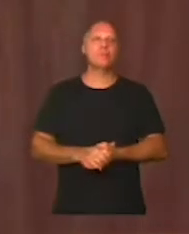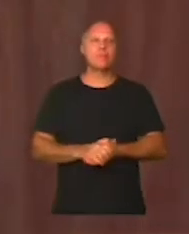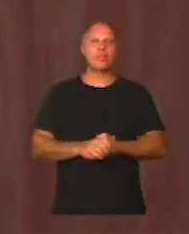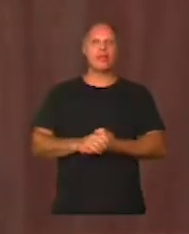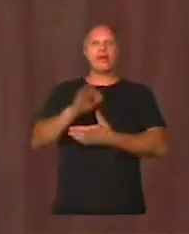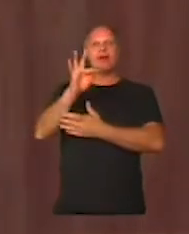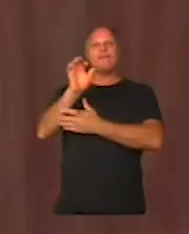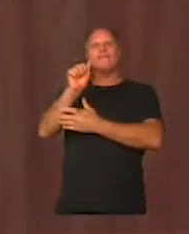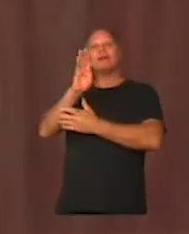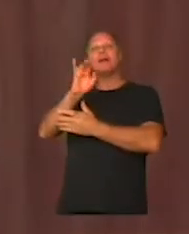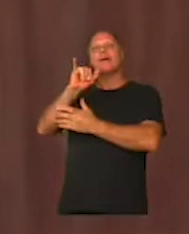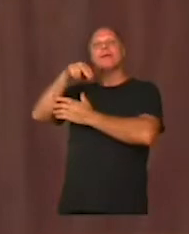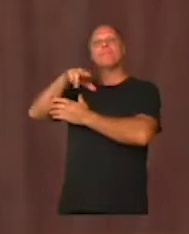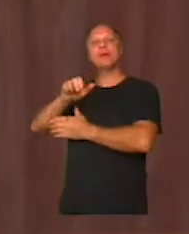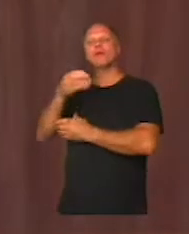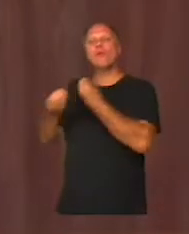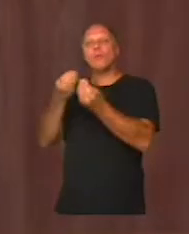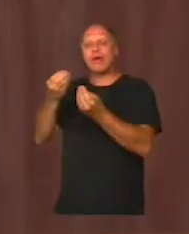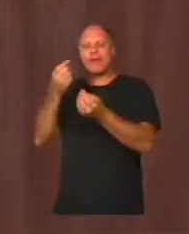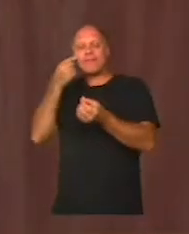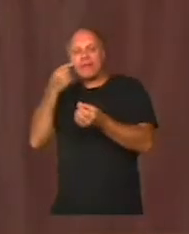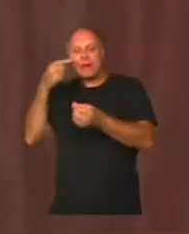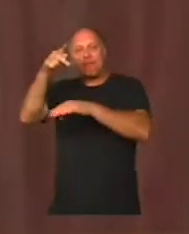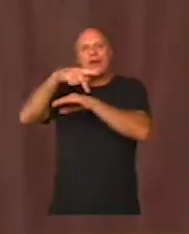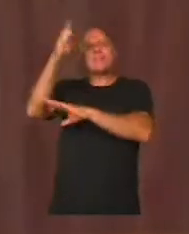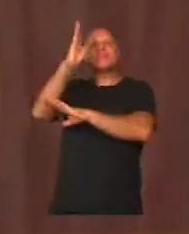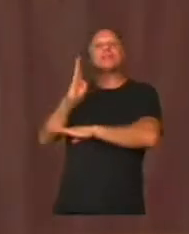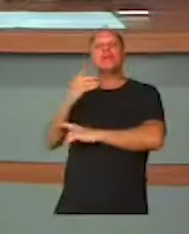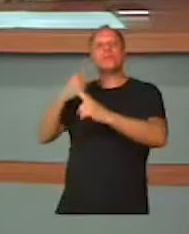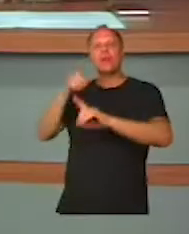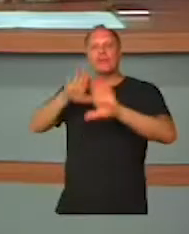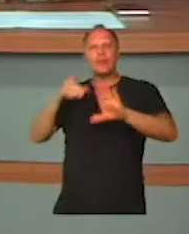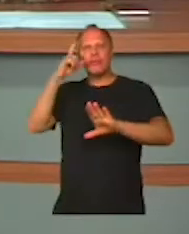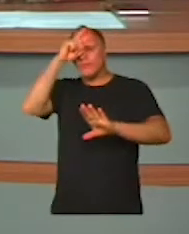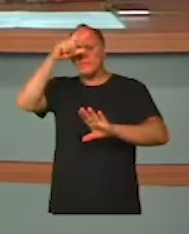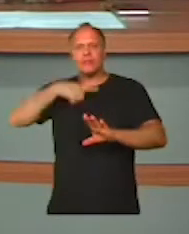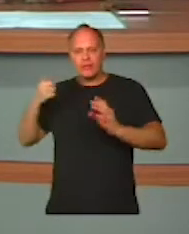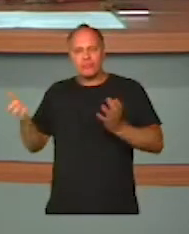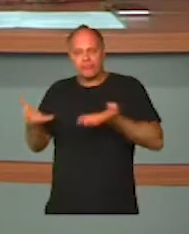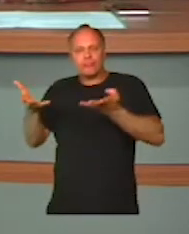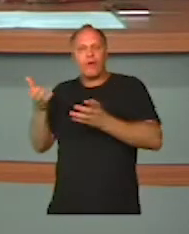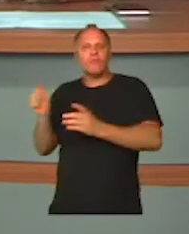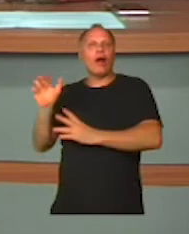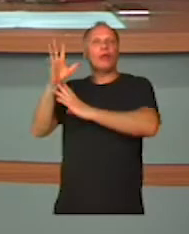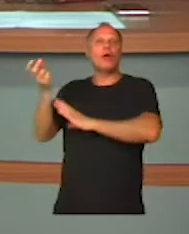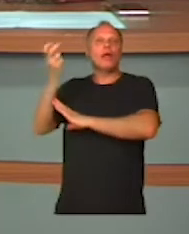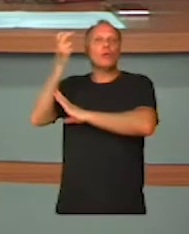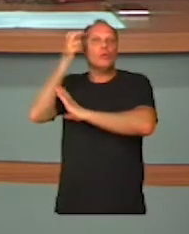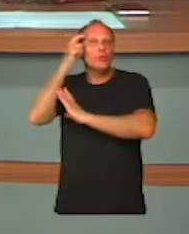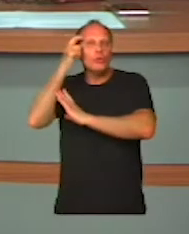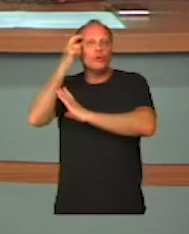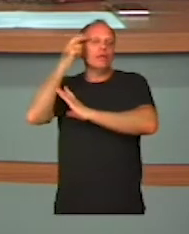Fabian, como é que é ser ator num país que nem o Brasil, que às vezes é tão difícil ter incentivo à cultura, que nem sempre a cultura deveria